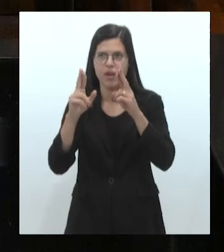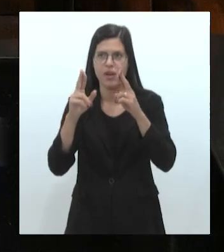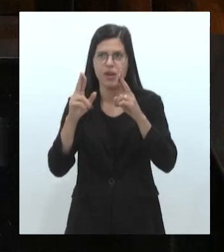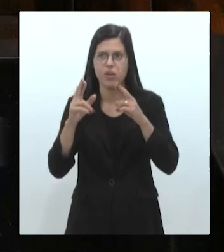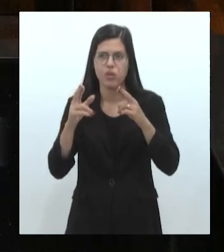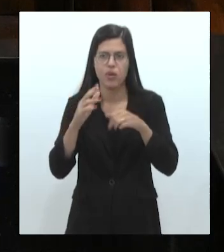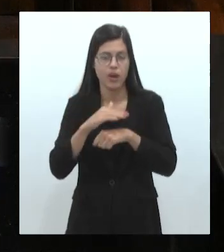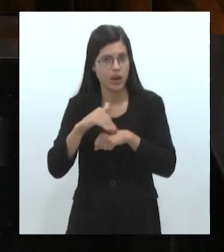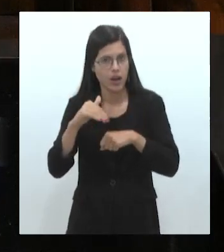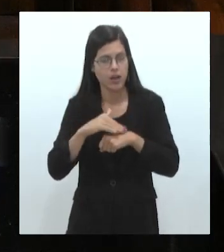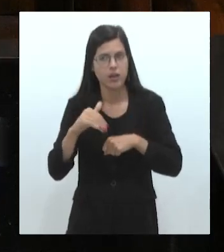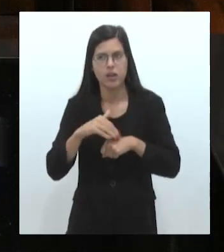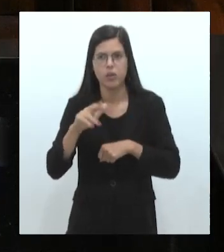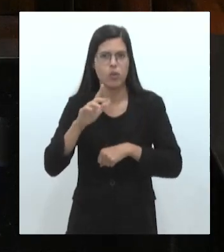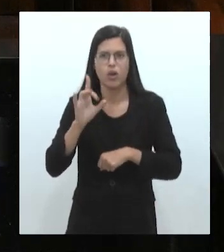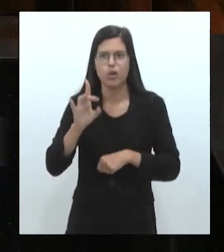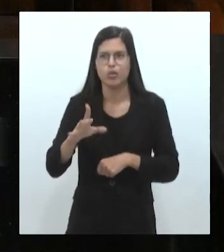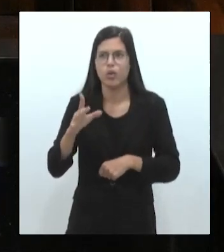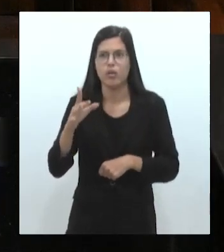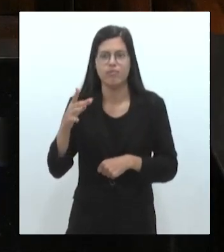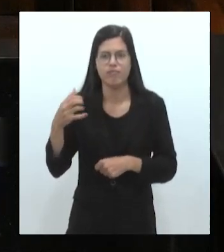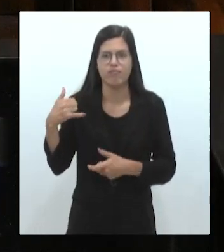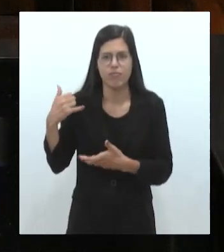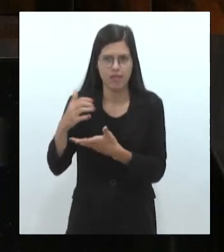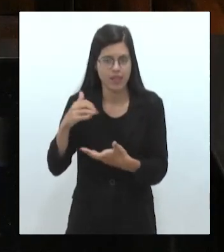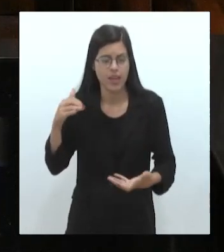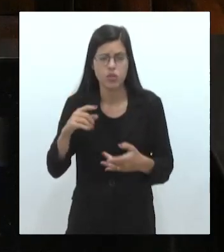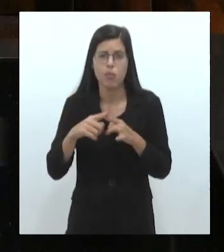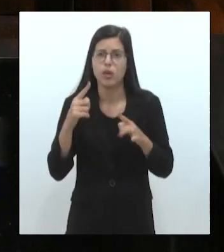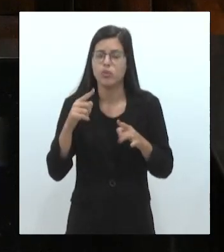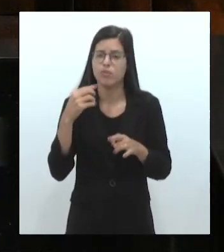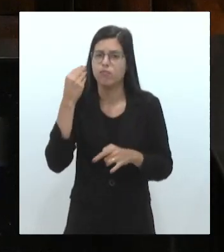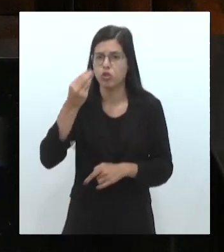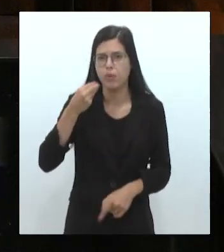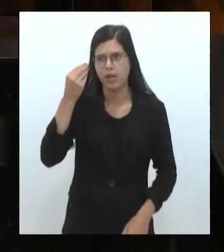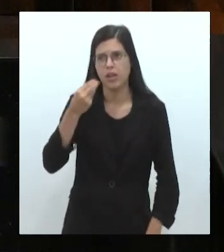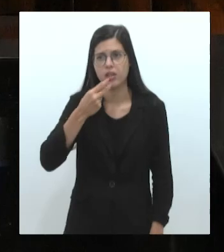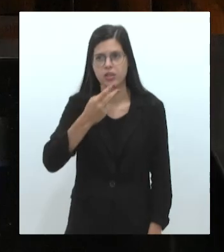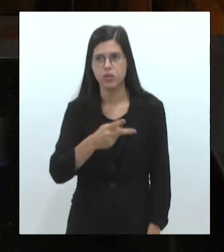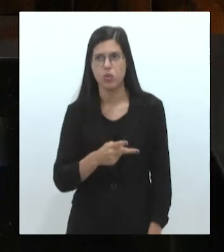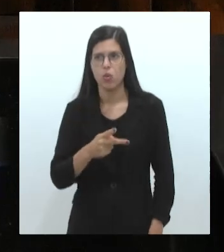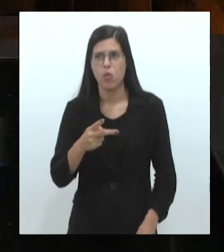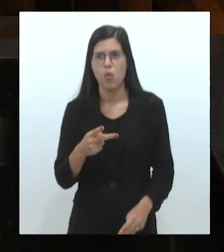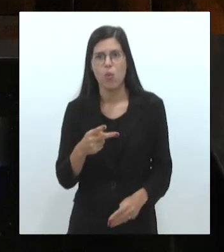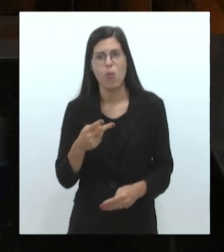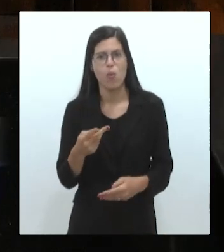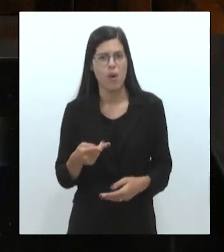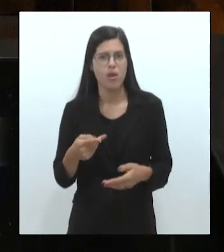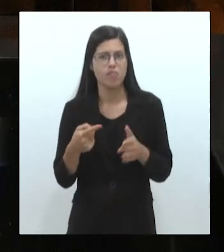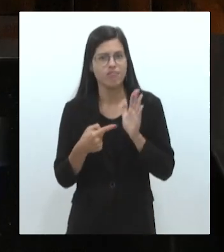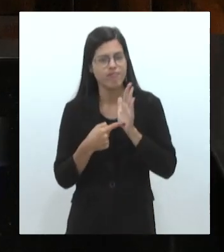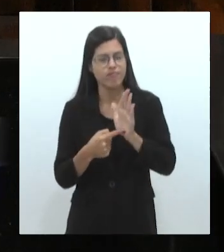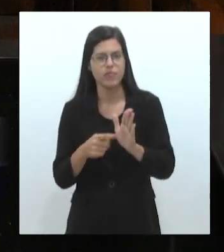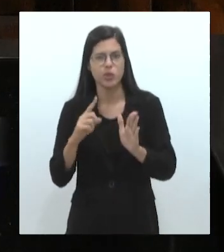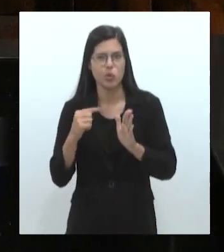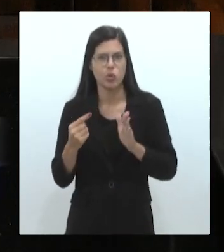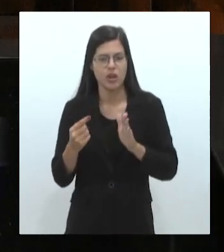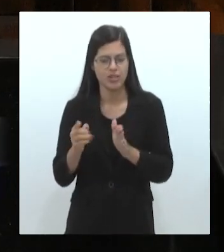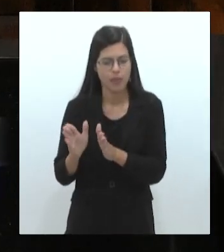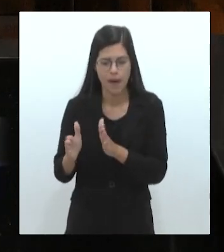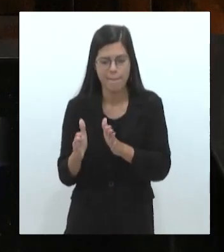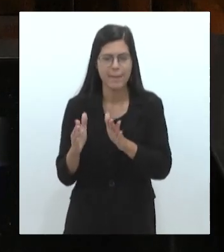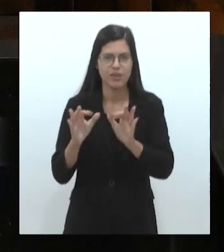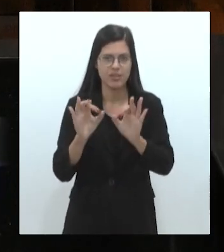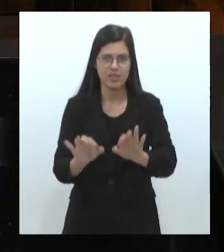pela experiência de vida, pela experiência de mata. E ouvir isso de Vossa Excelência, mostra que estamos no caminho certo. Mas dizer que Vossa Excelência teve uma